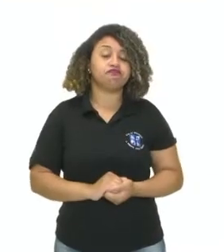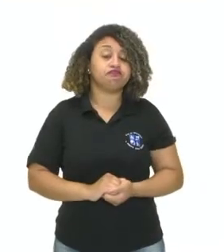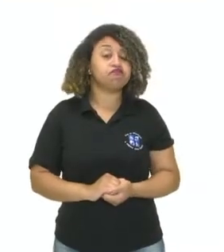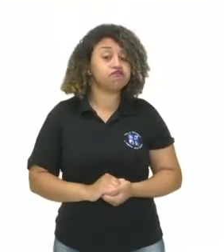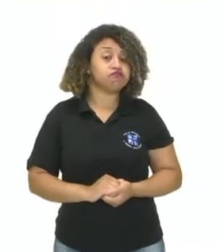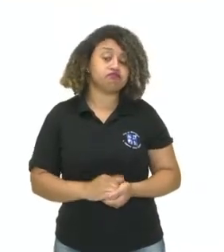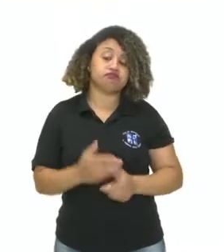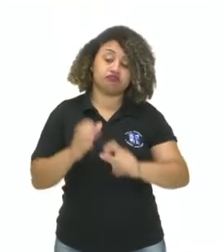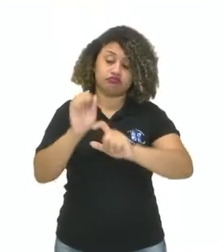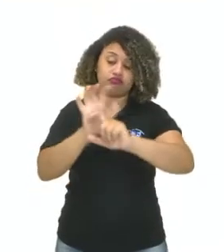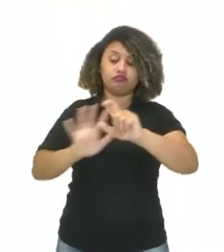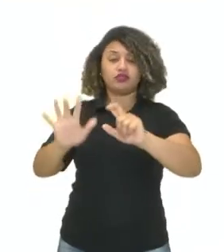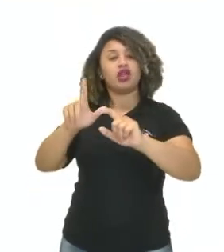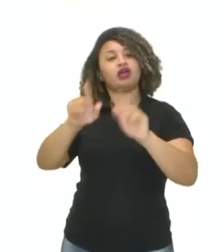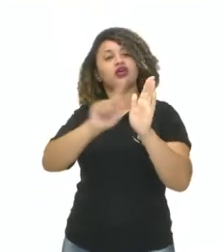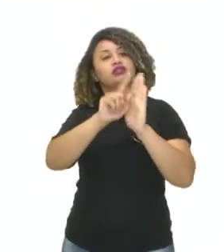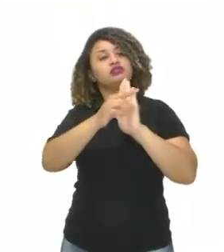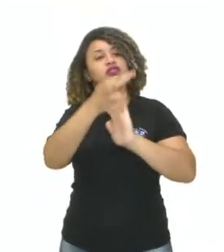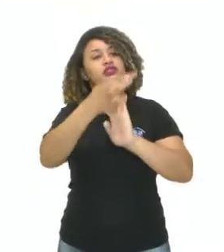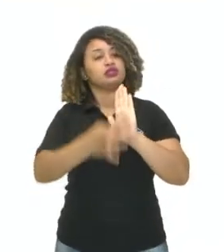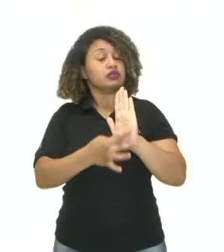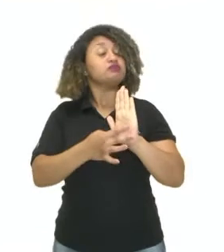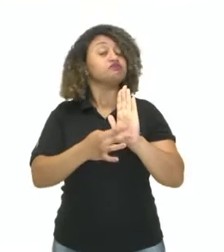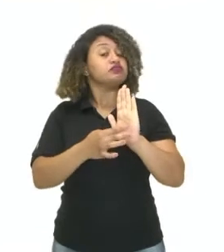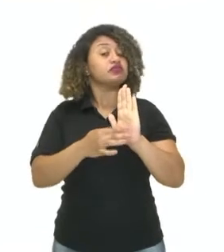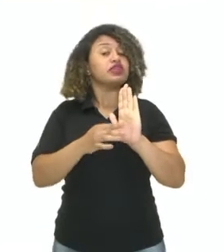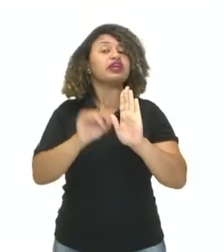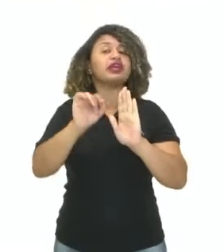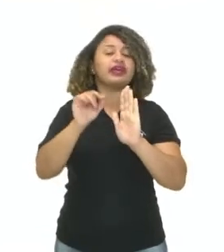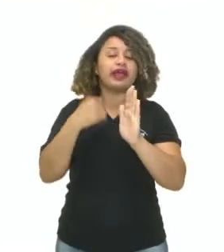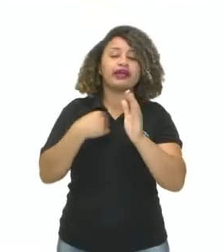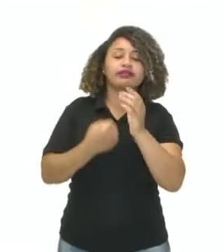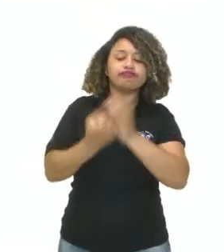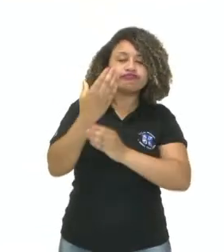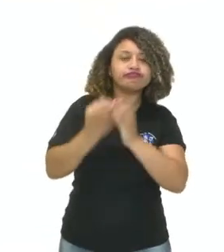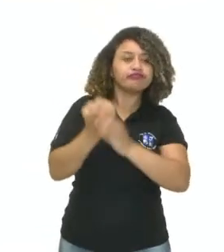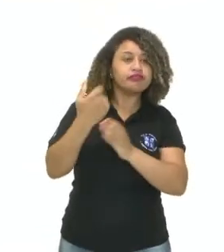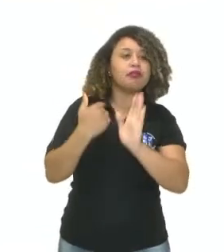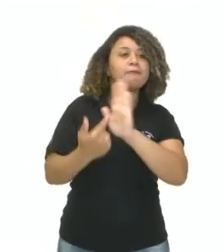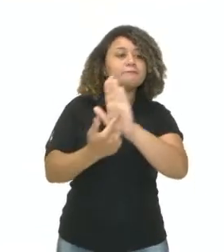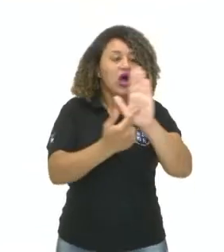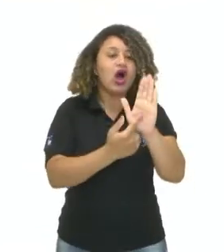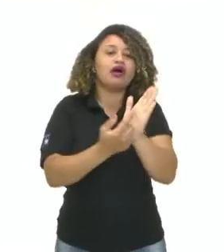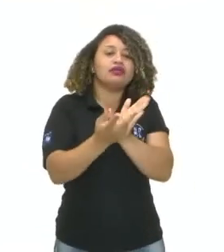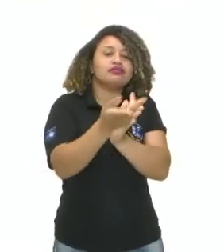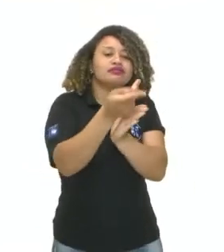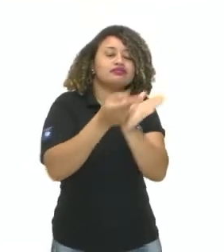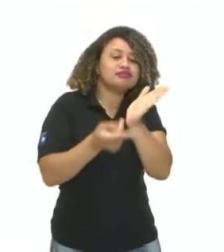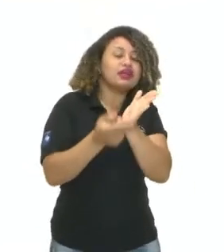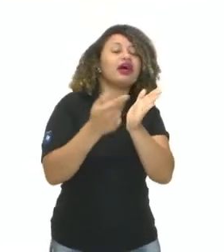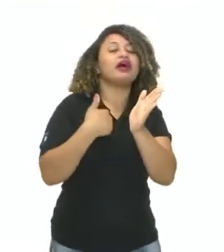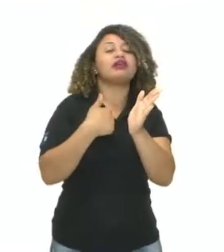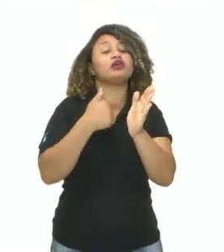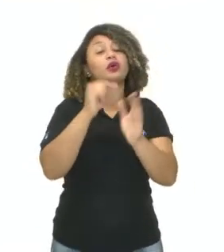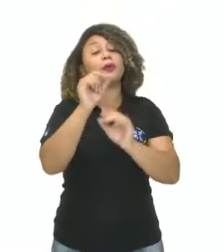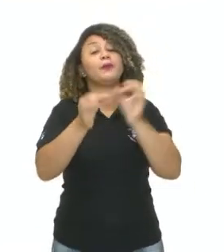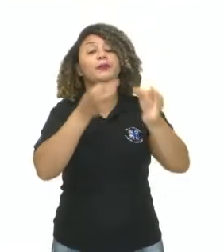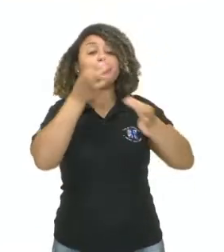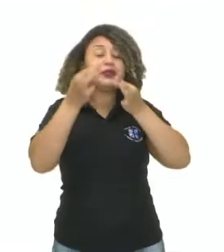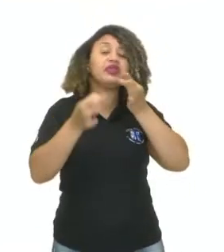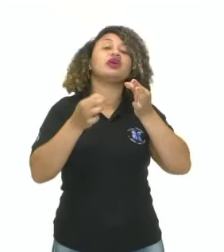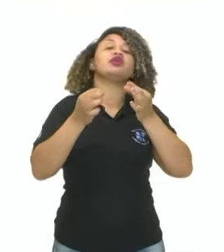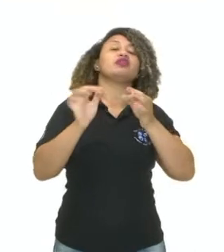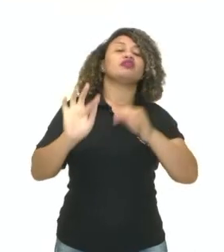charge é um gênero textual por meio do qual o cartunista expressa graficamente seu ponto de vista sobre